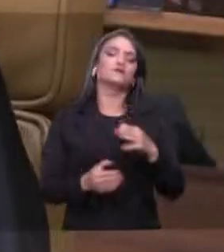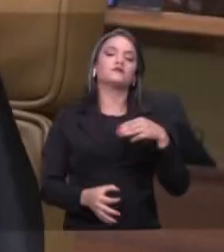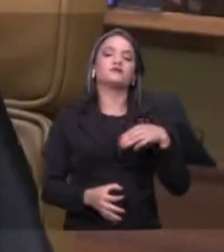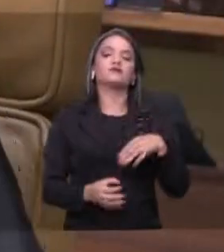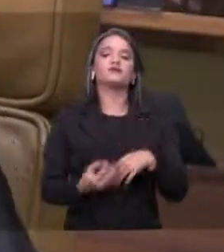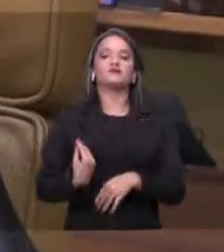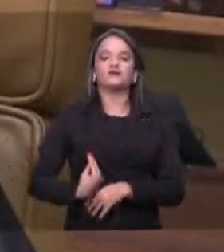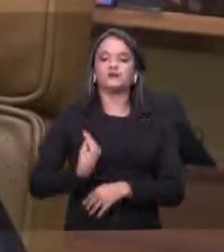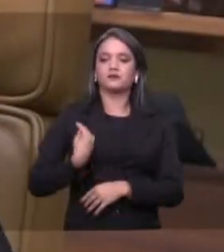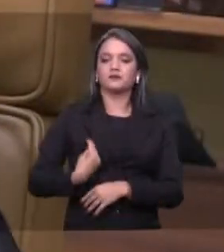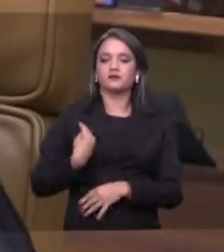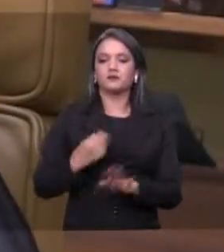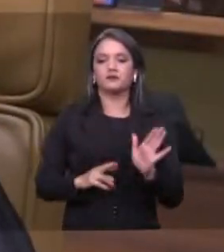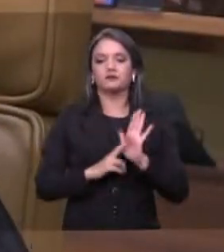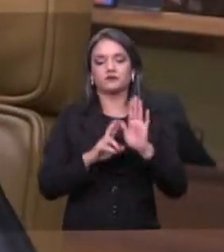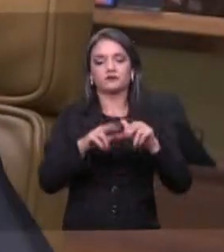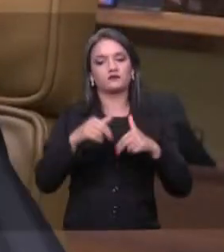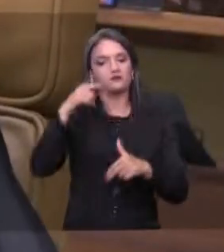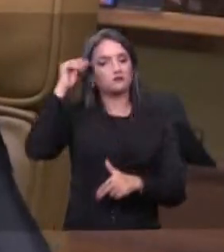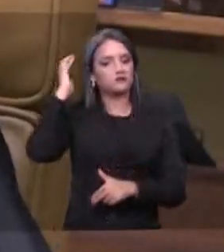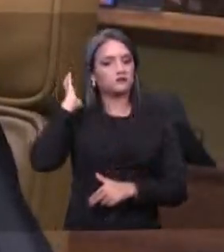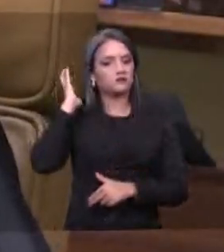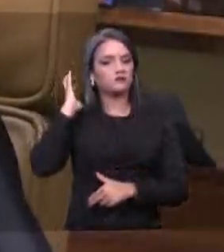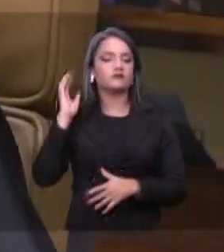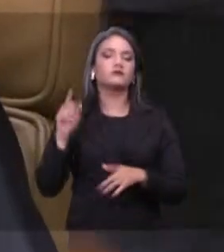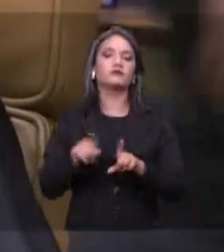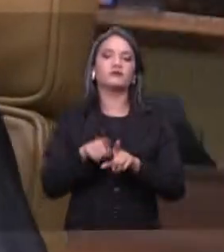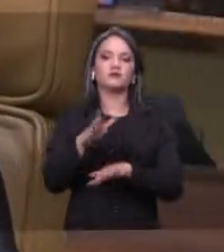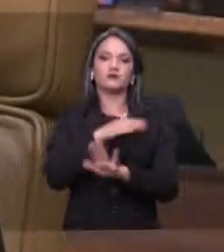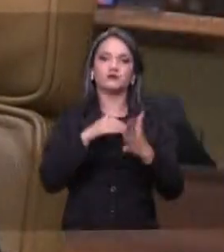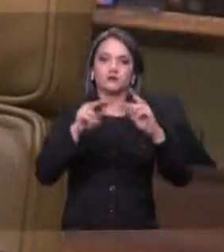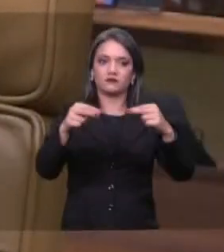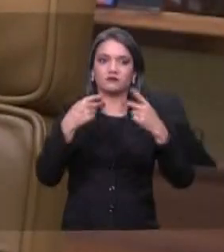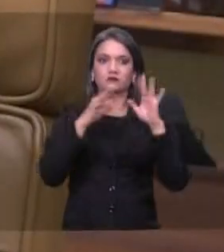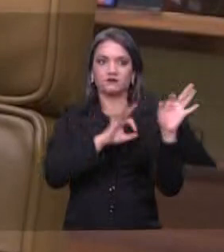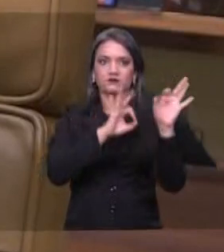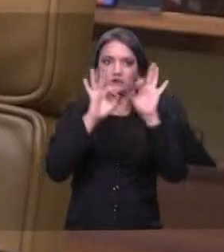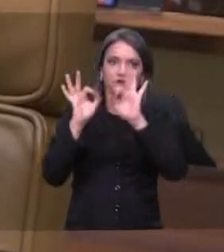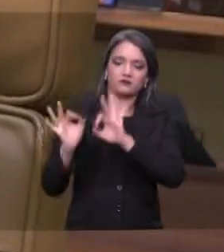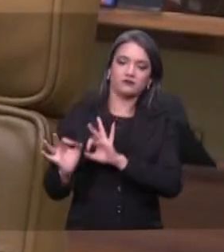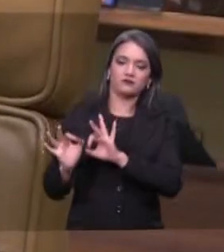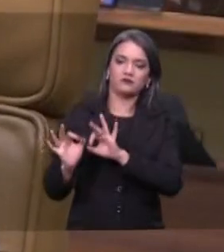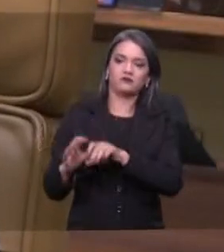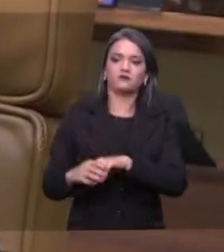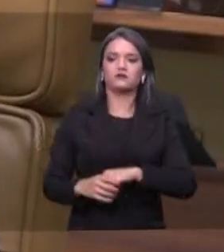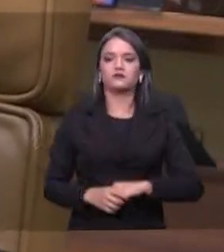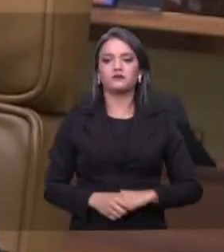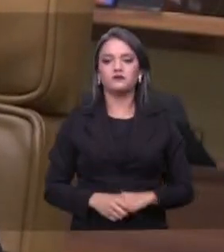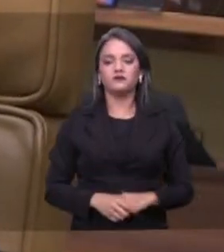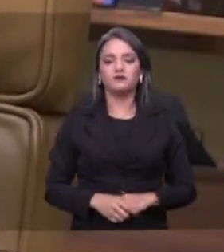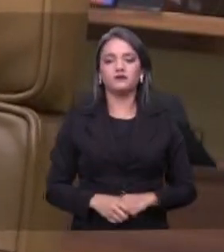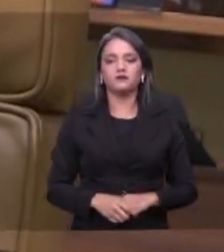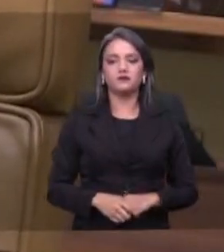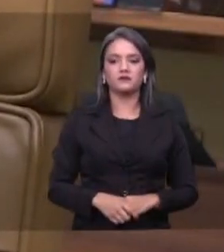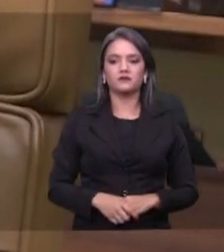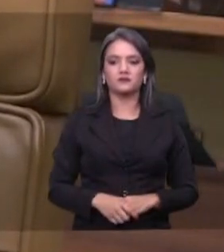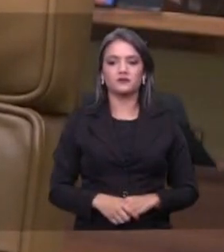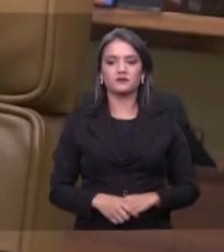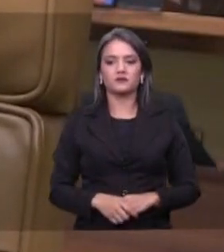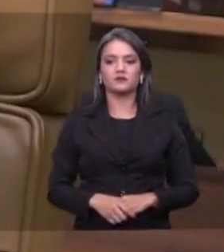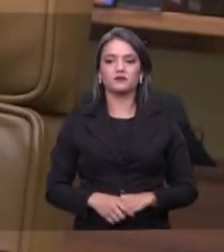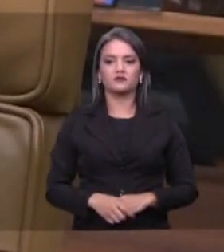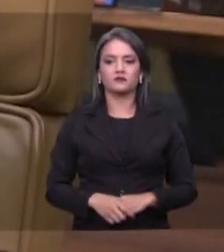presentes neste plenário e aqueles que nos acompanham pelos instrumentos de mídia.